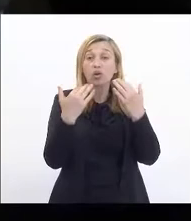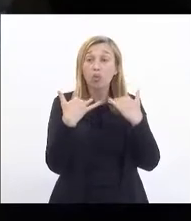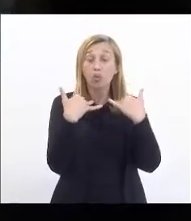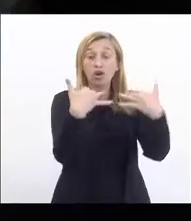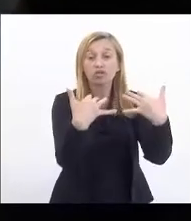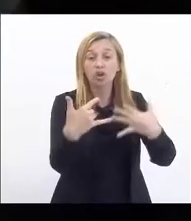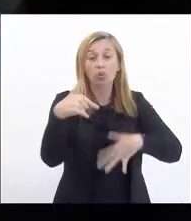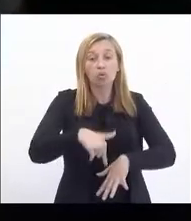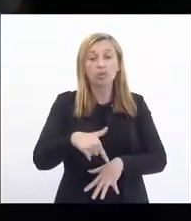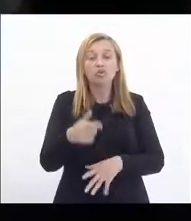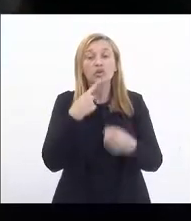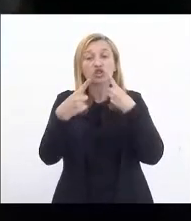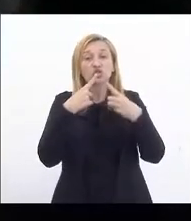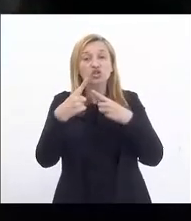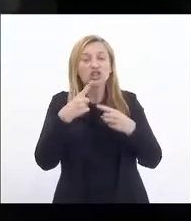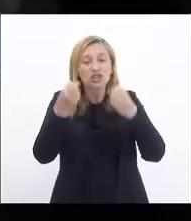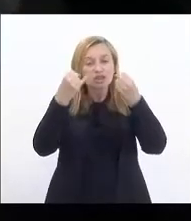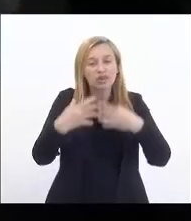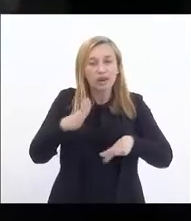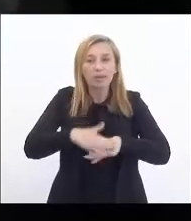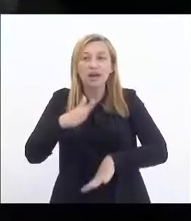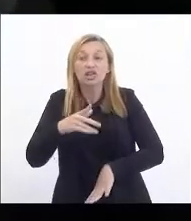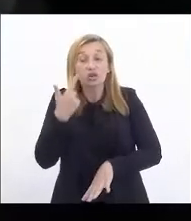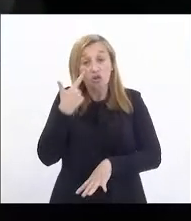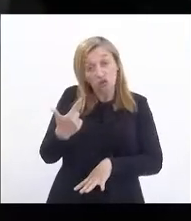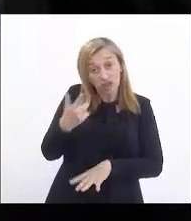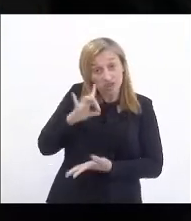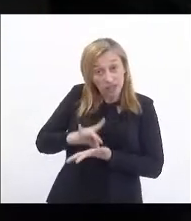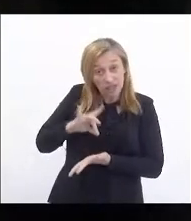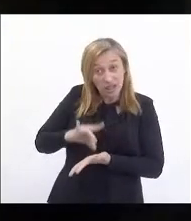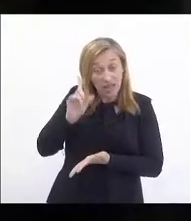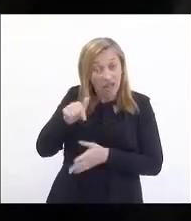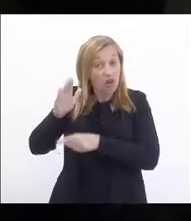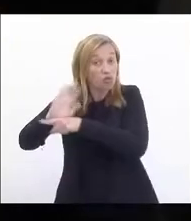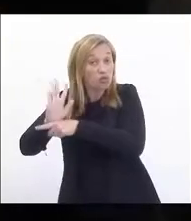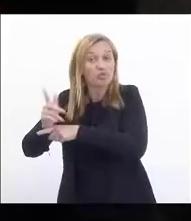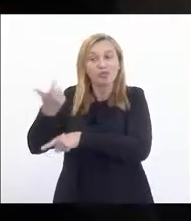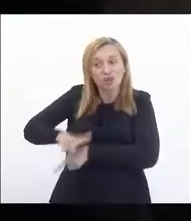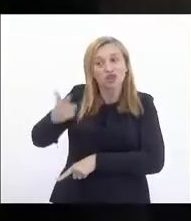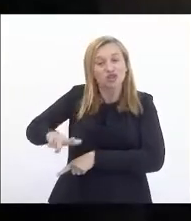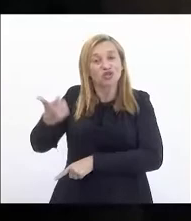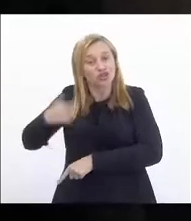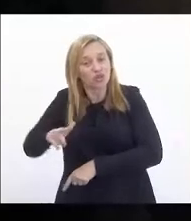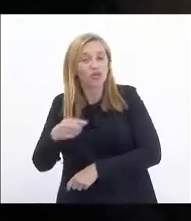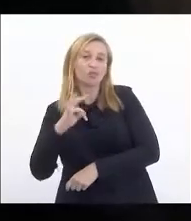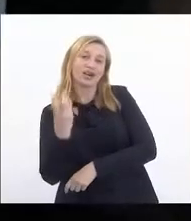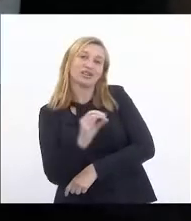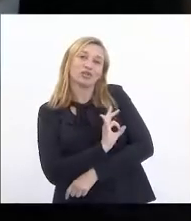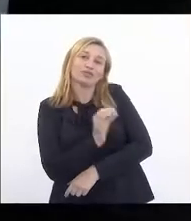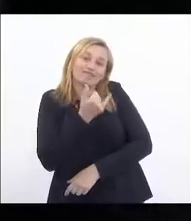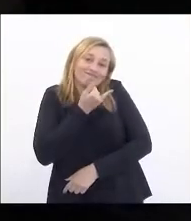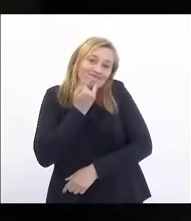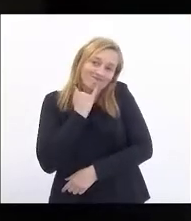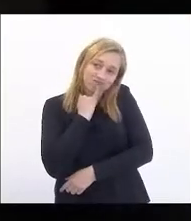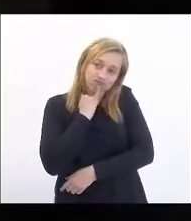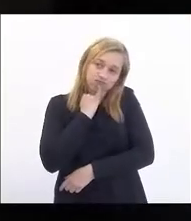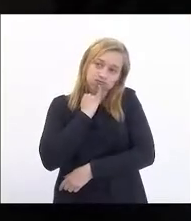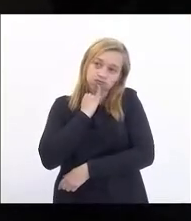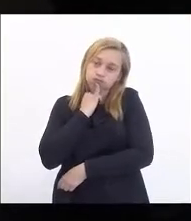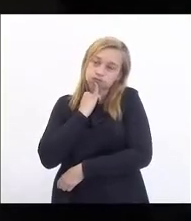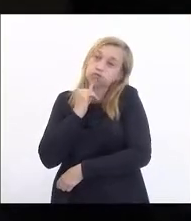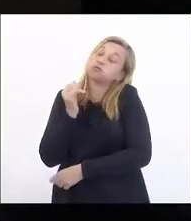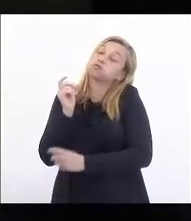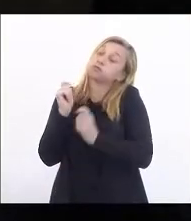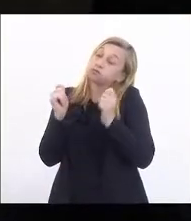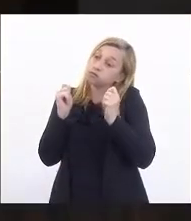debater e esclarecer porque na verdade o eu estou vendo é o filme repetido Marta Rocha infelizmente vamos torcer